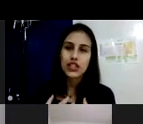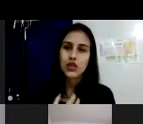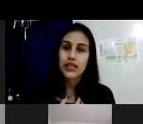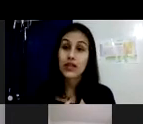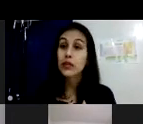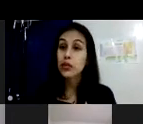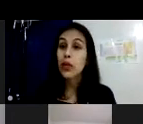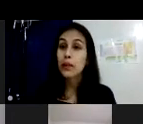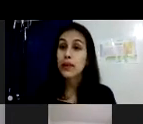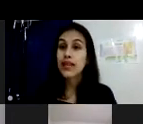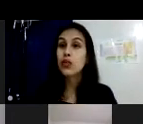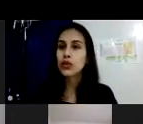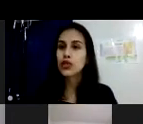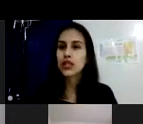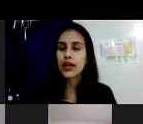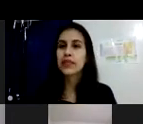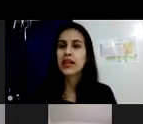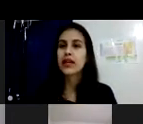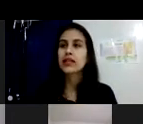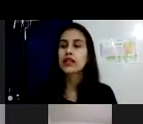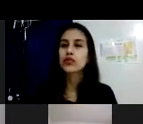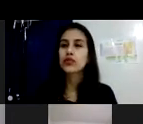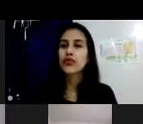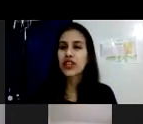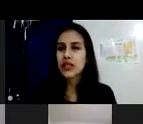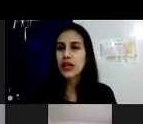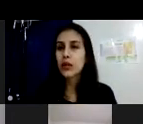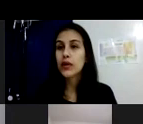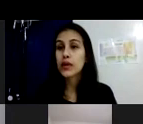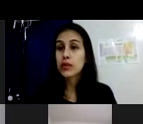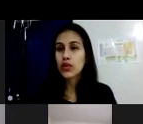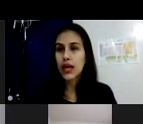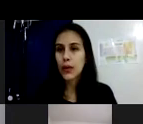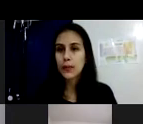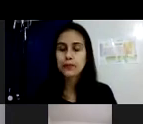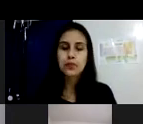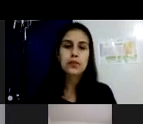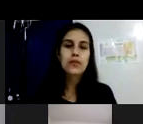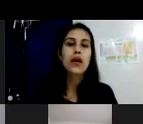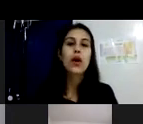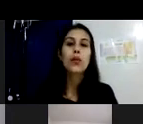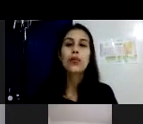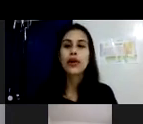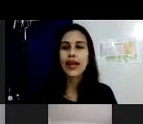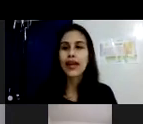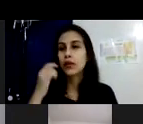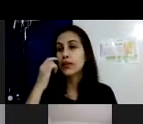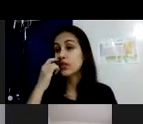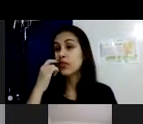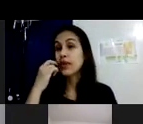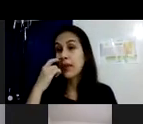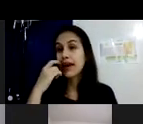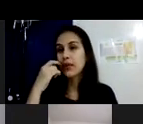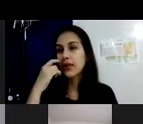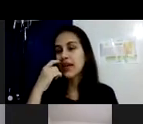animais de estimação é muito bom para a saúde, tá? Tanto física quanto emocional. Porém, eu